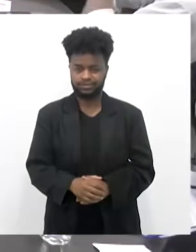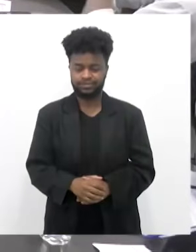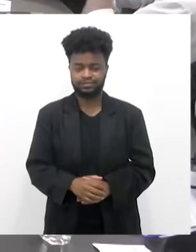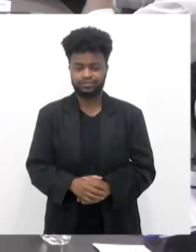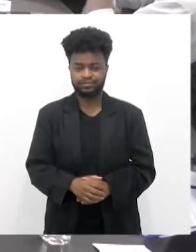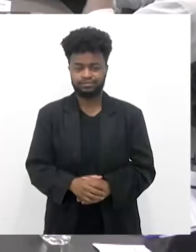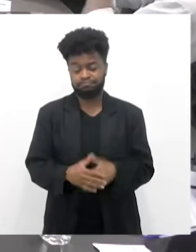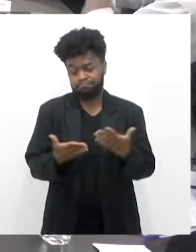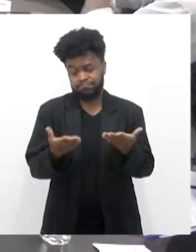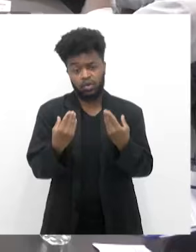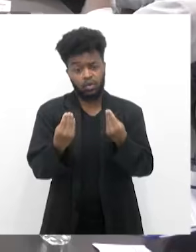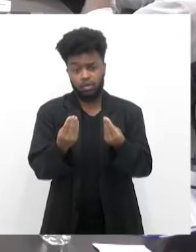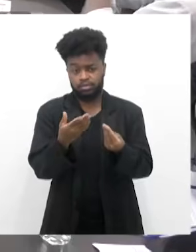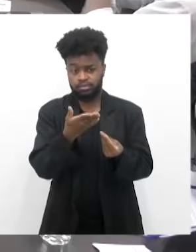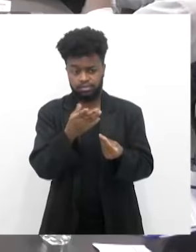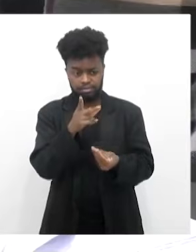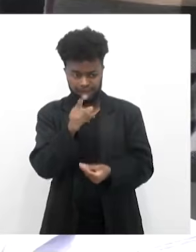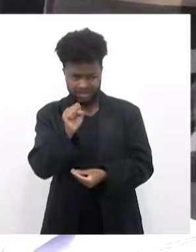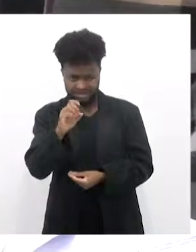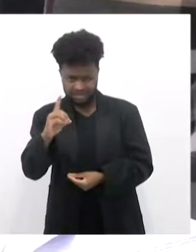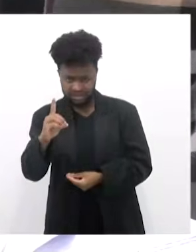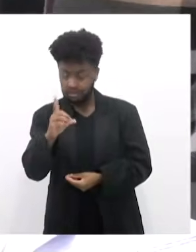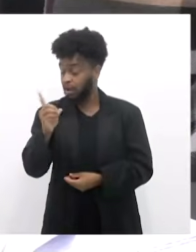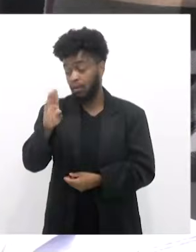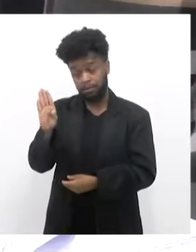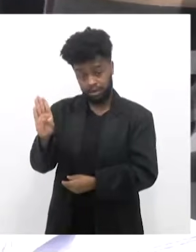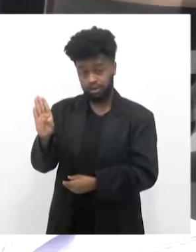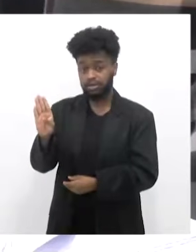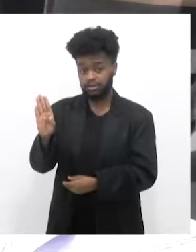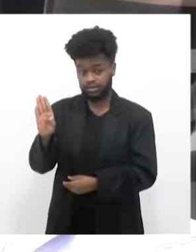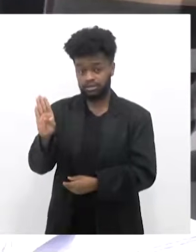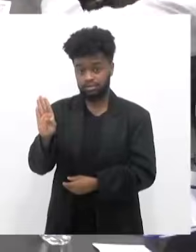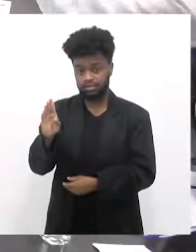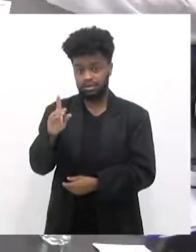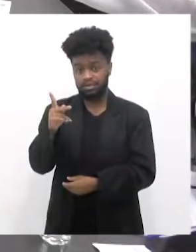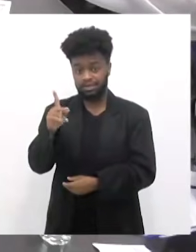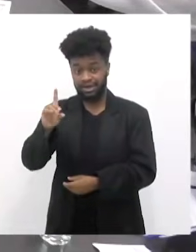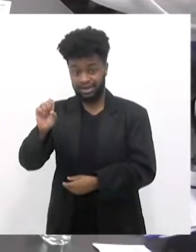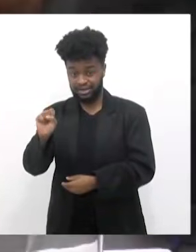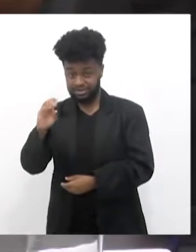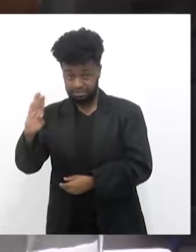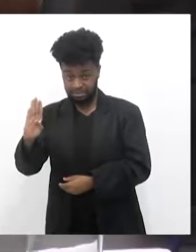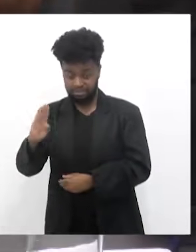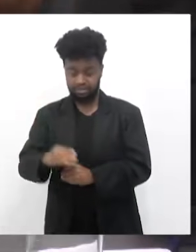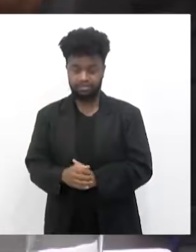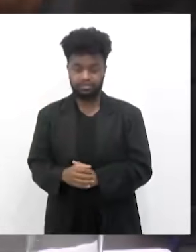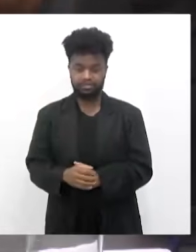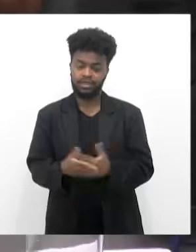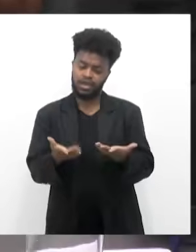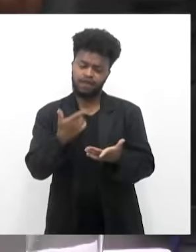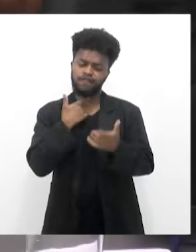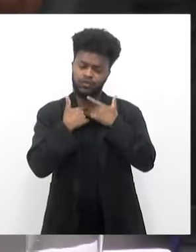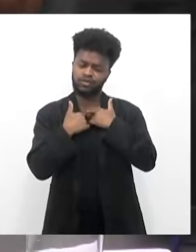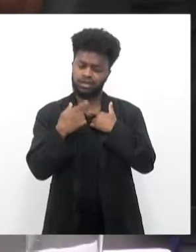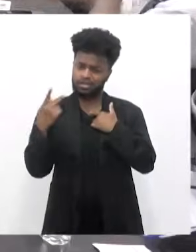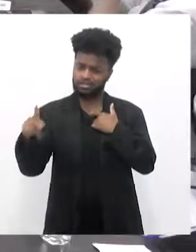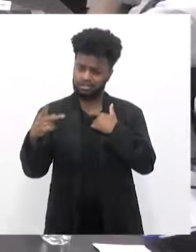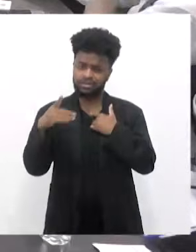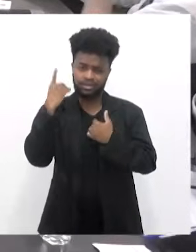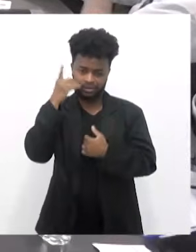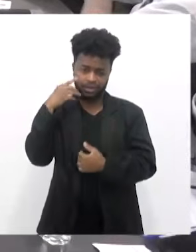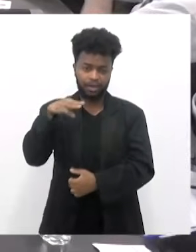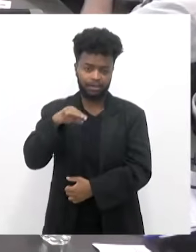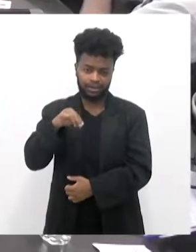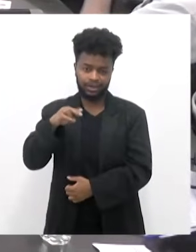Não, PSD, Vossa Excelência não era o PSD? Não, falou B. B. É o anseio, Paulo também. é o desejo íntimo do deputado